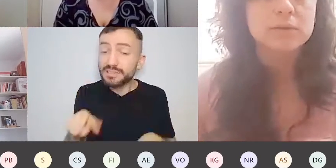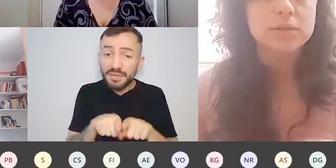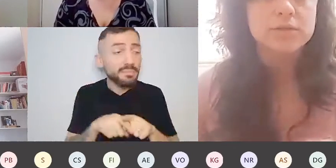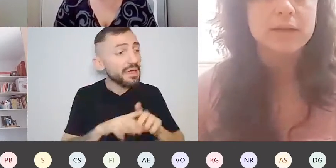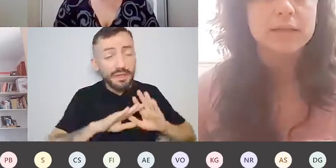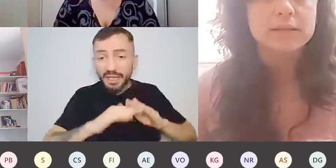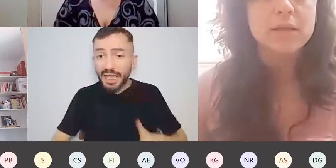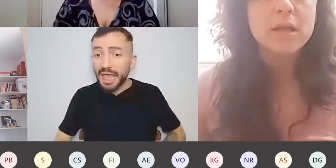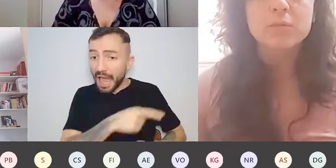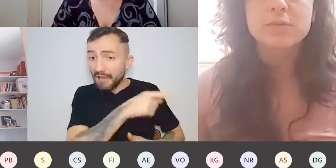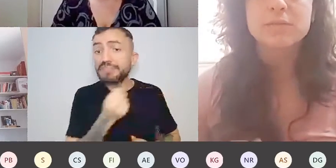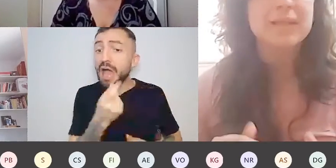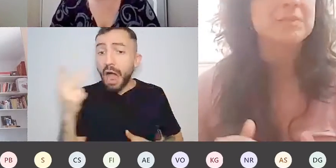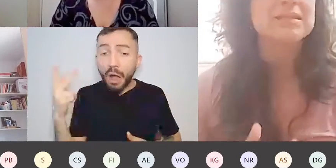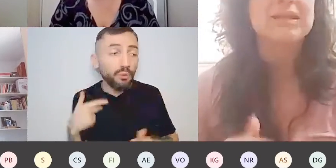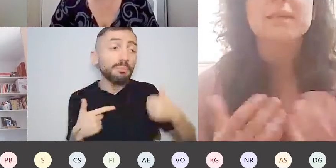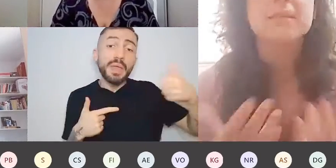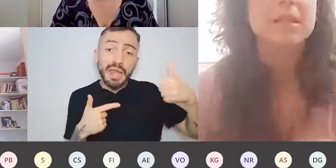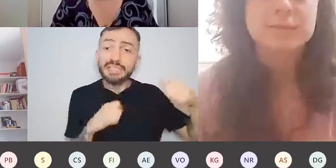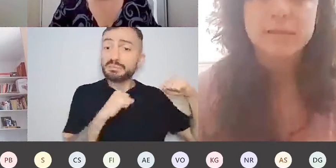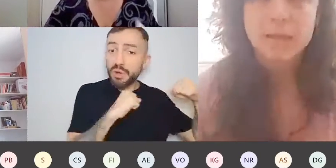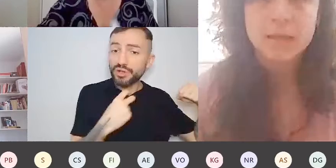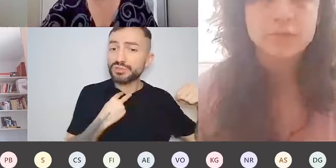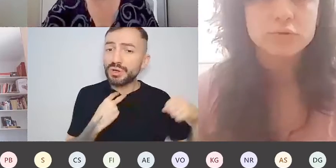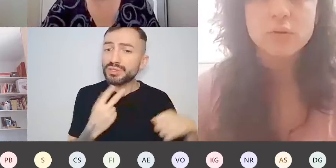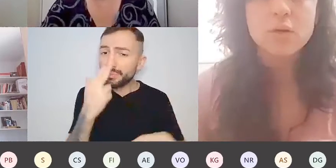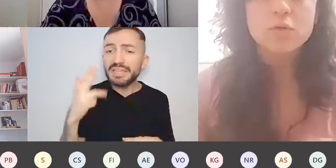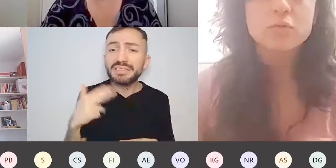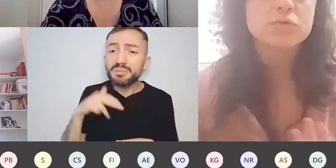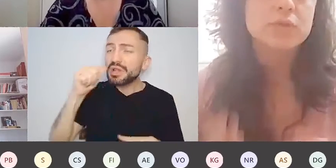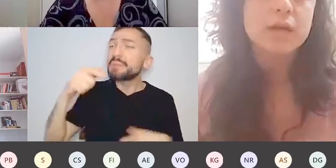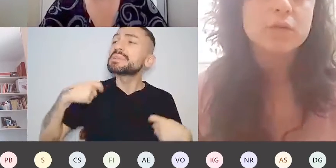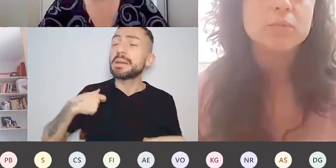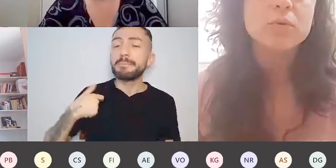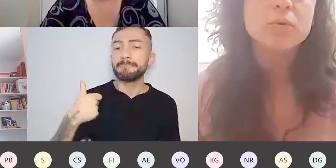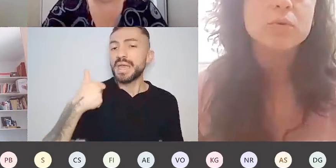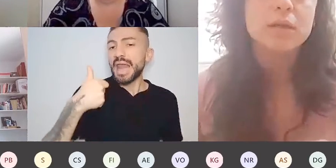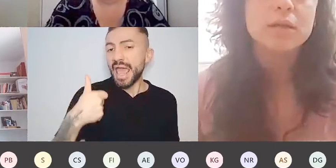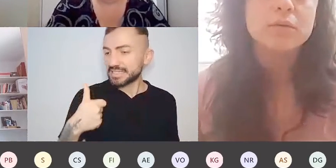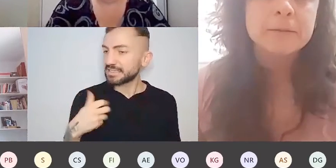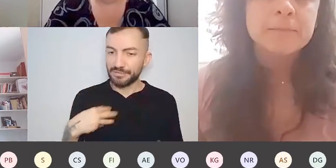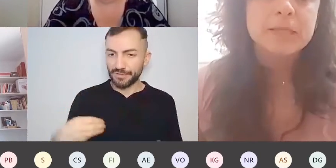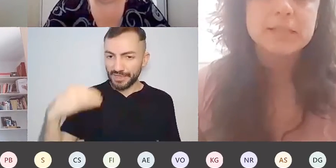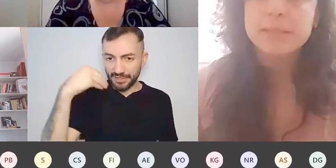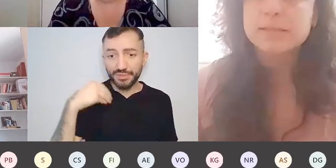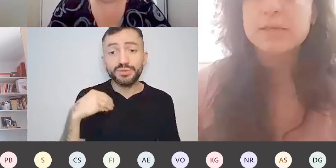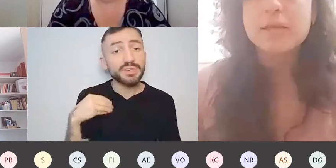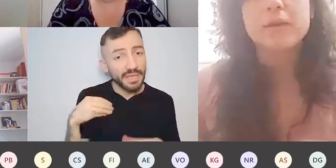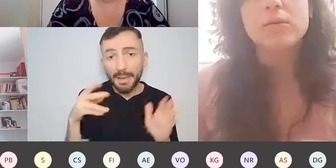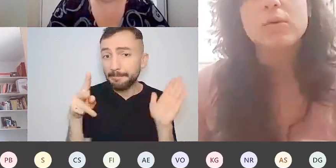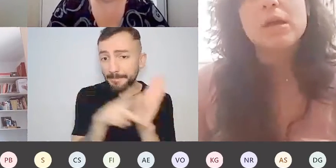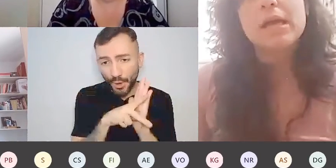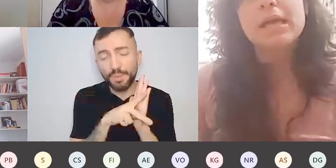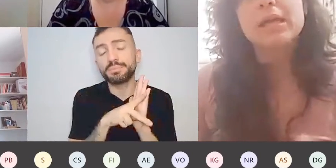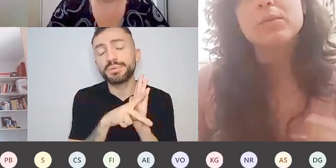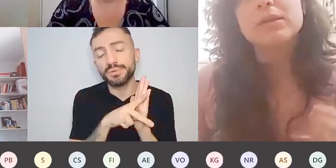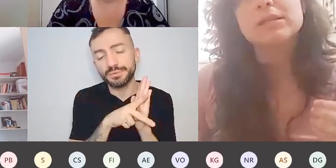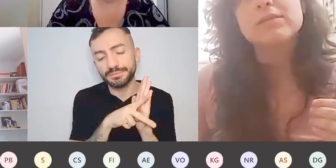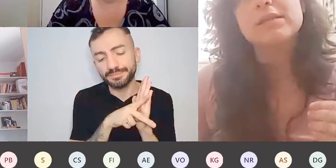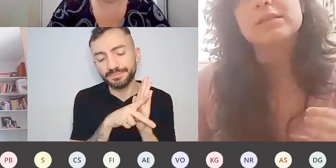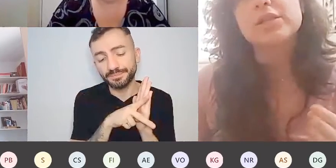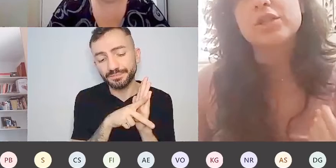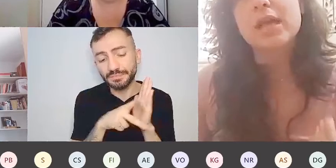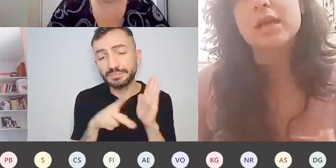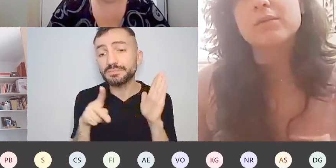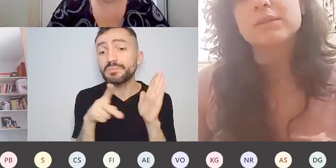maternidade, quando a gente fala como se as mulheres precisassem merecer isso num certo modelo específico e